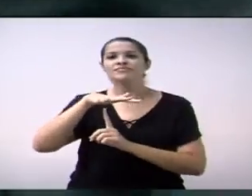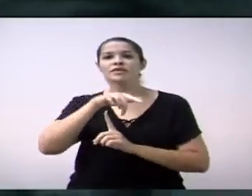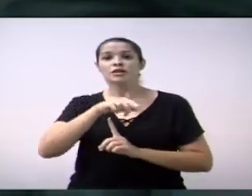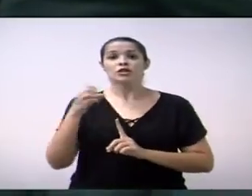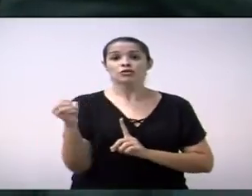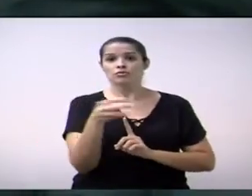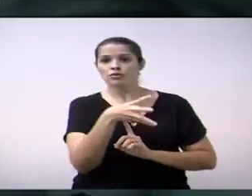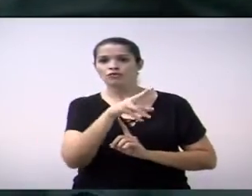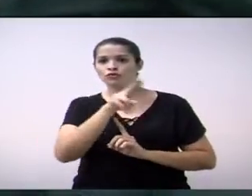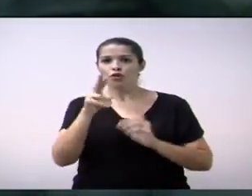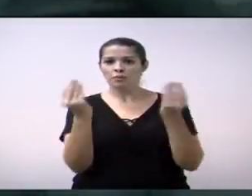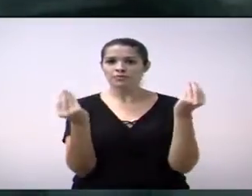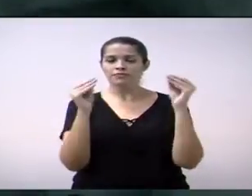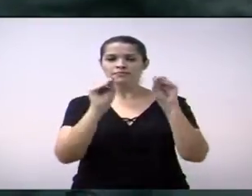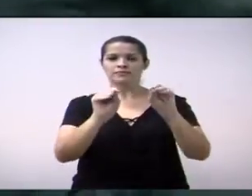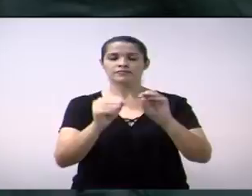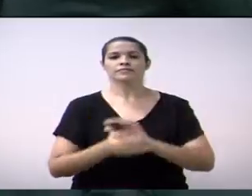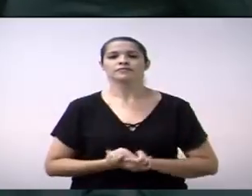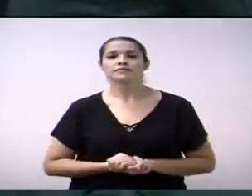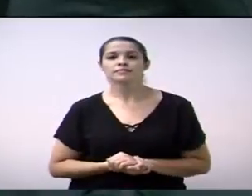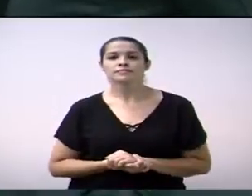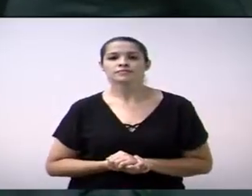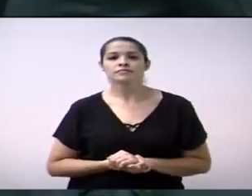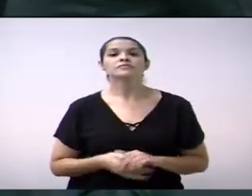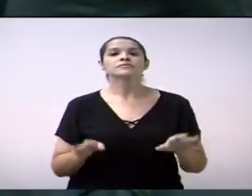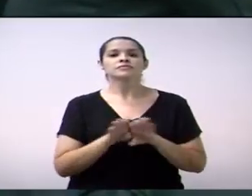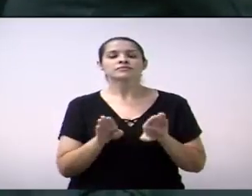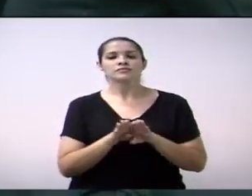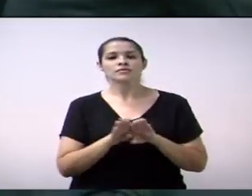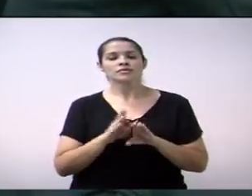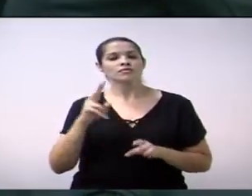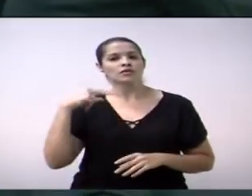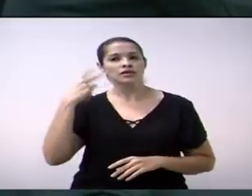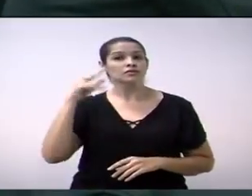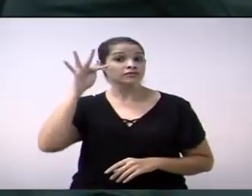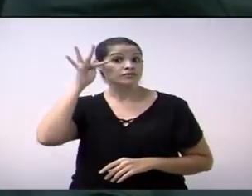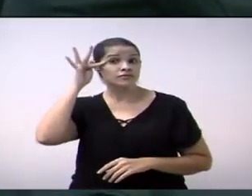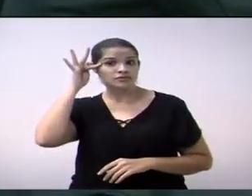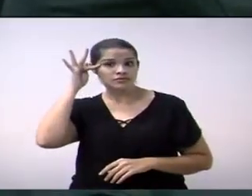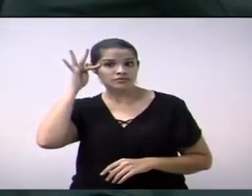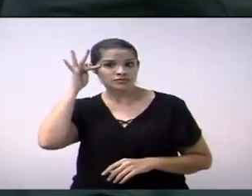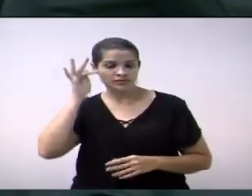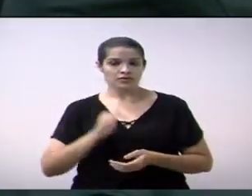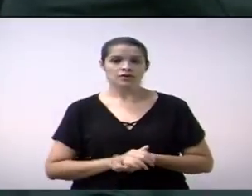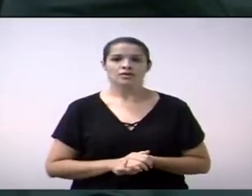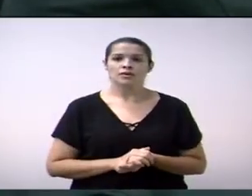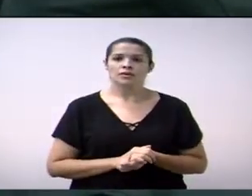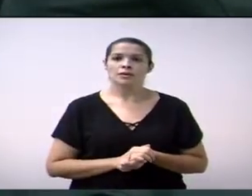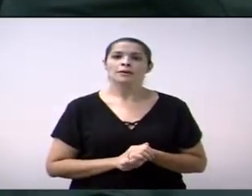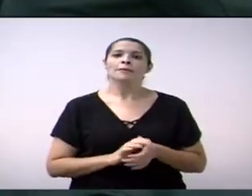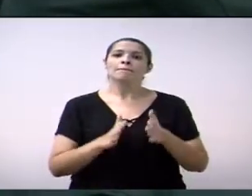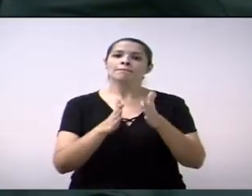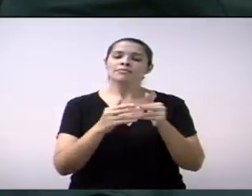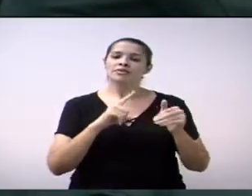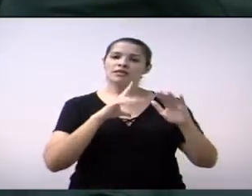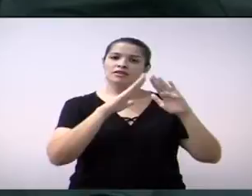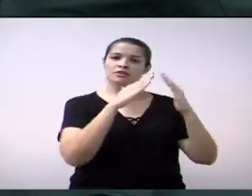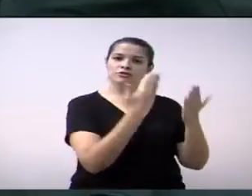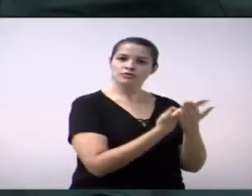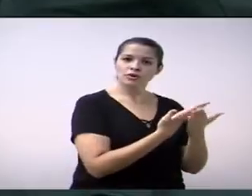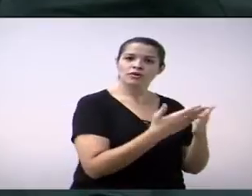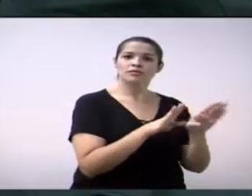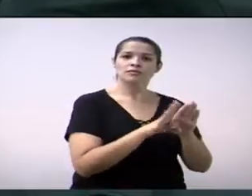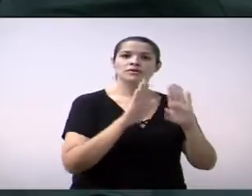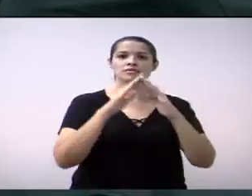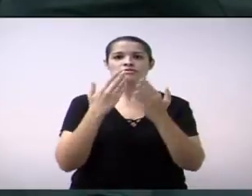número 141, do vereador Flávio Xavier, indicando ao Executivo o fechamento das vias de acesso às escolas, EMEIs e creches